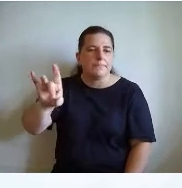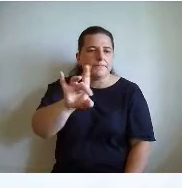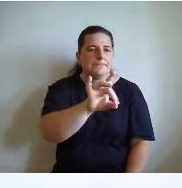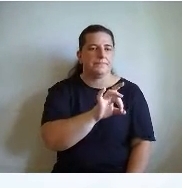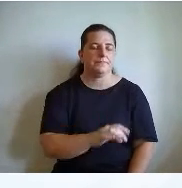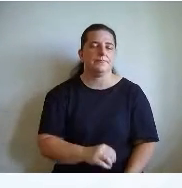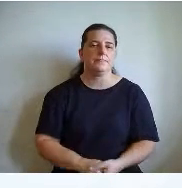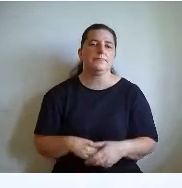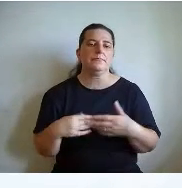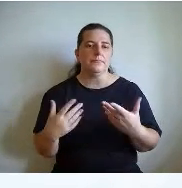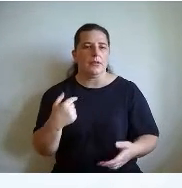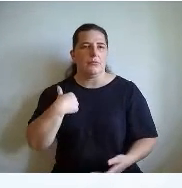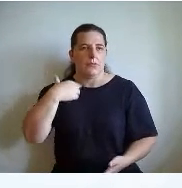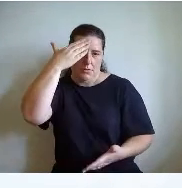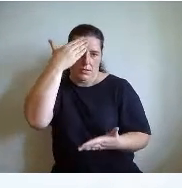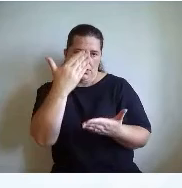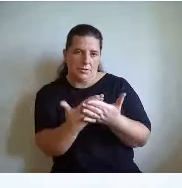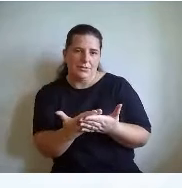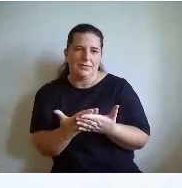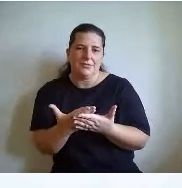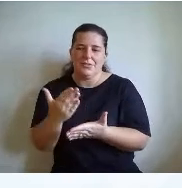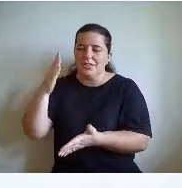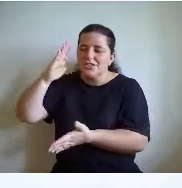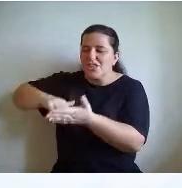acho que tirar essa vergonha